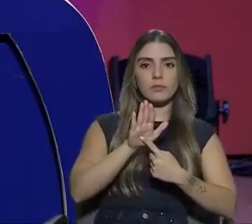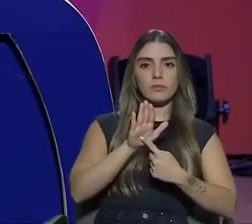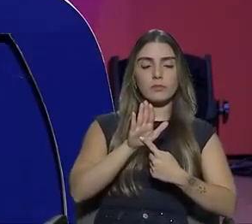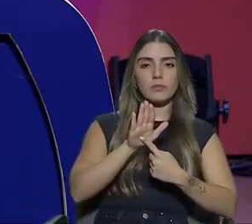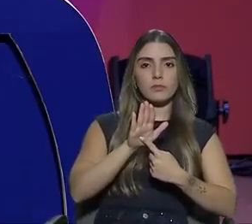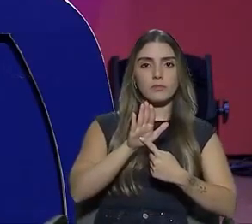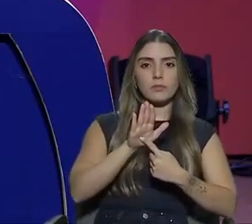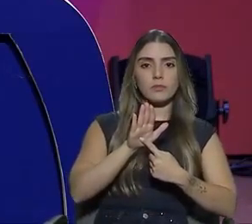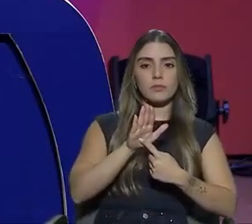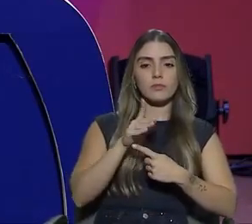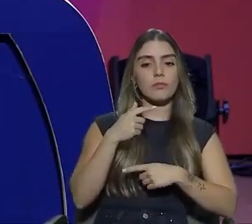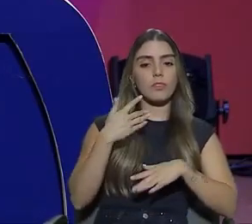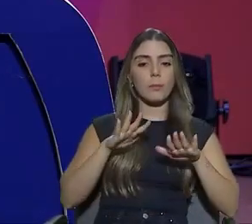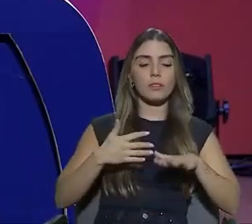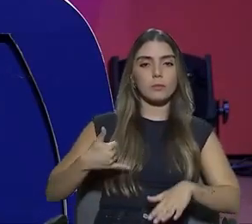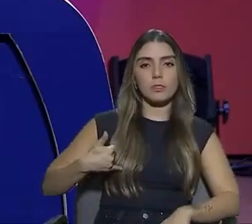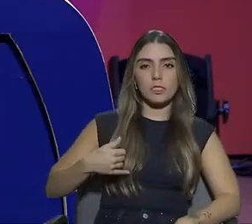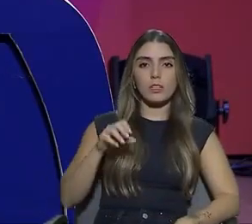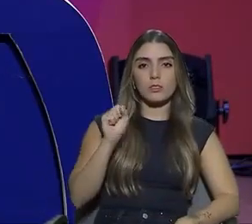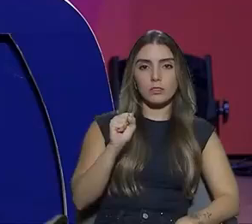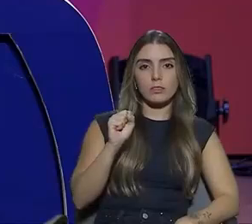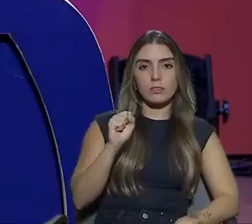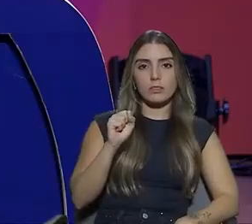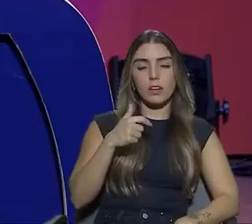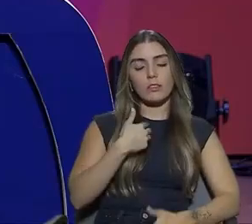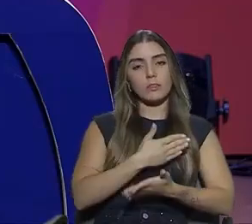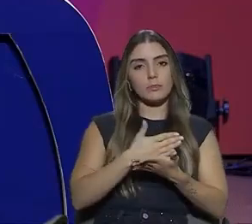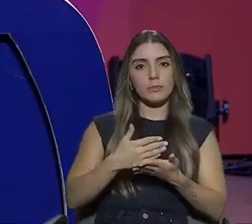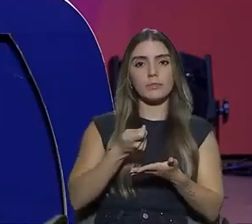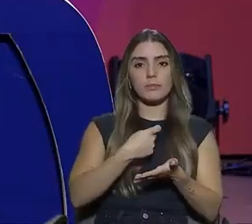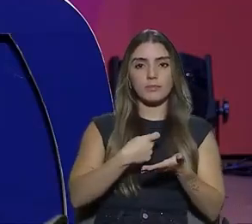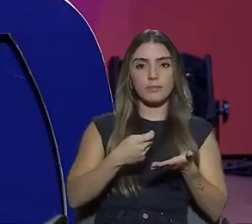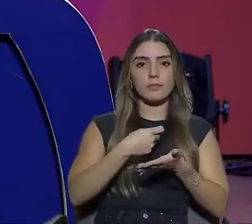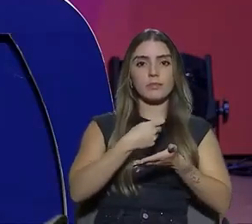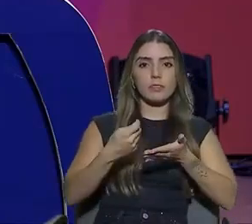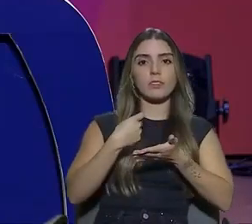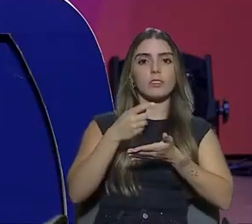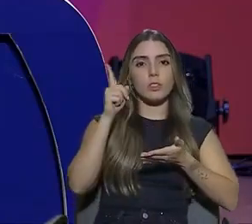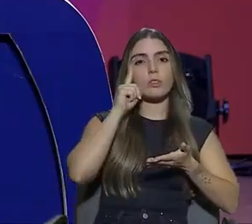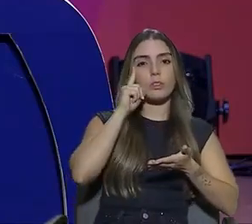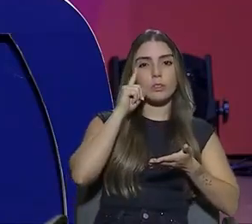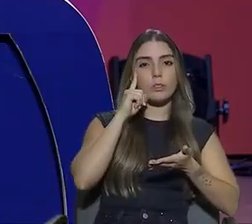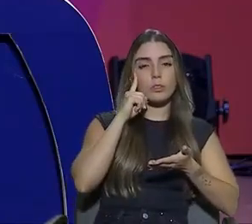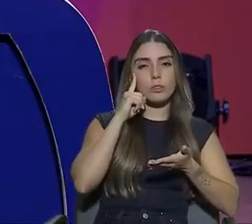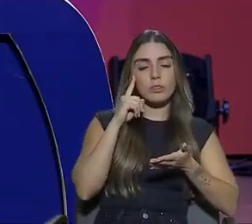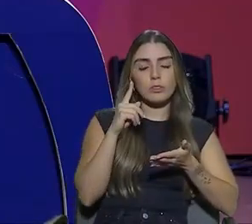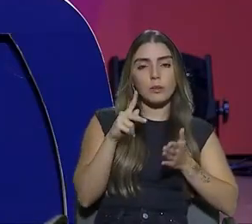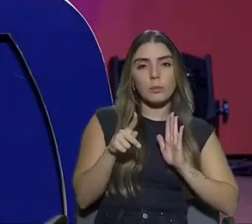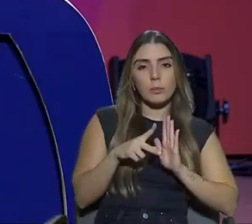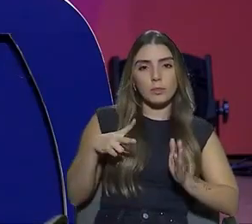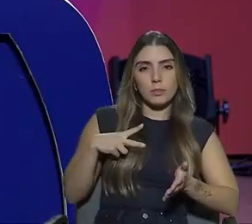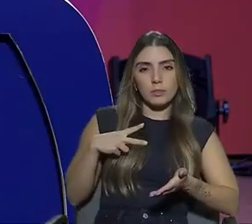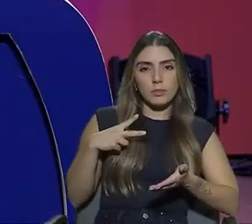começo a escrever diários, e até hoje guardo esses diários. Alguns deles eu já não consigo mais ler, porque em